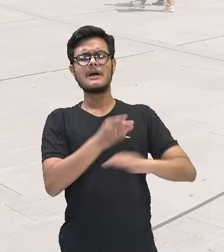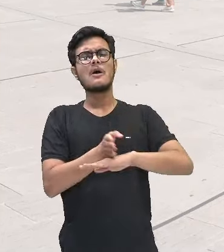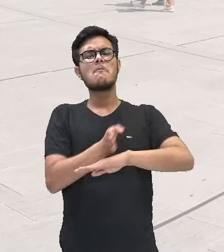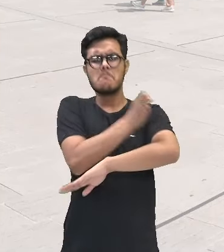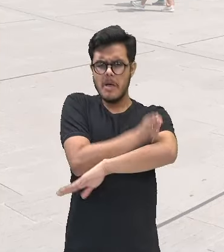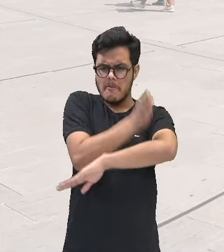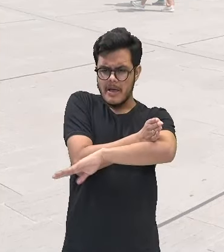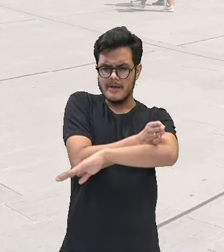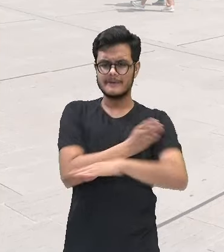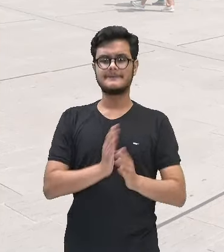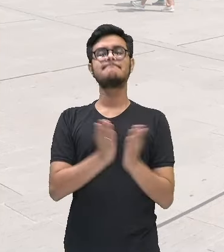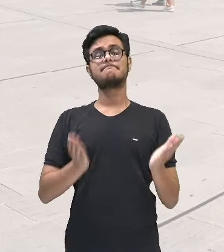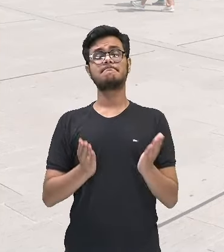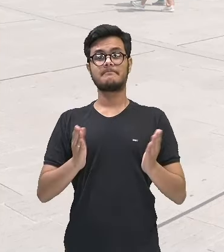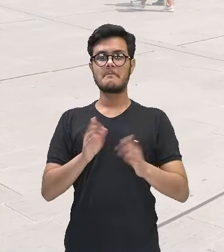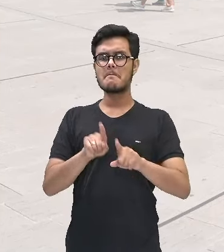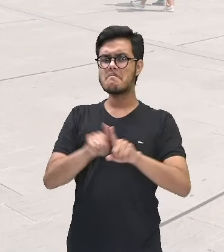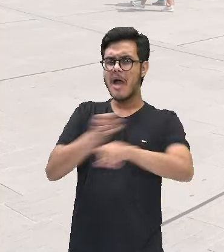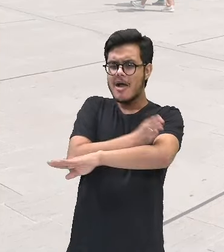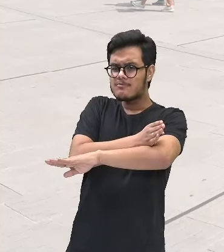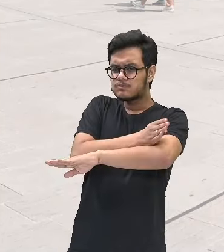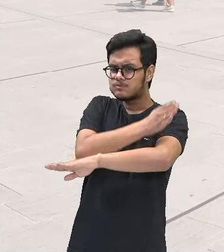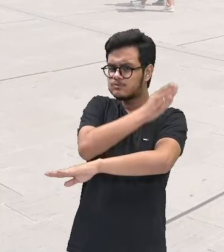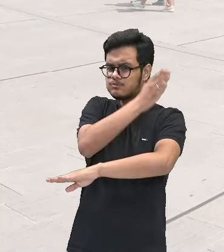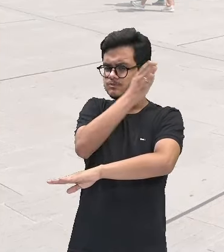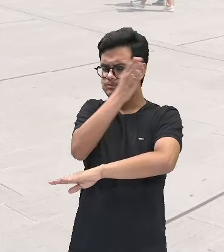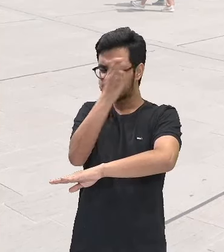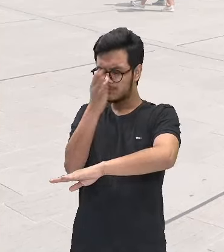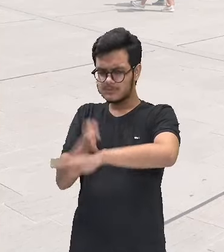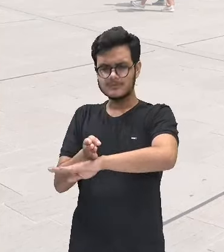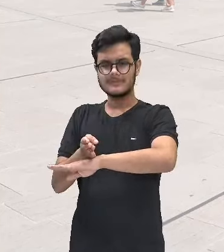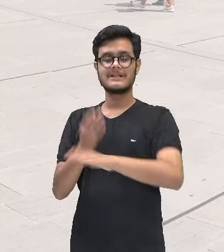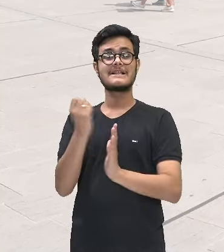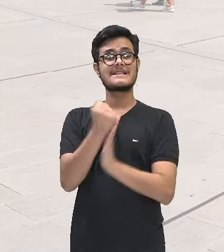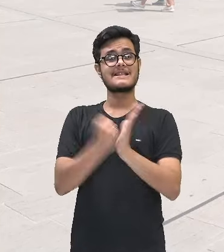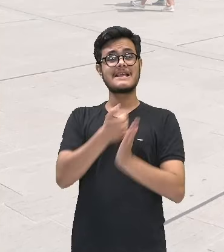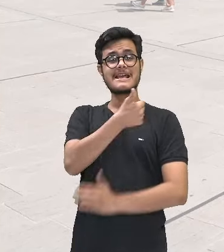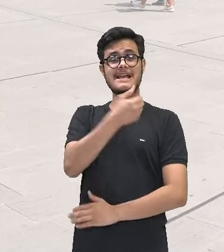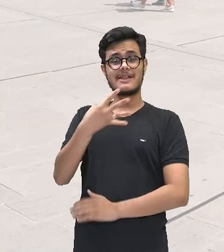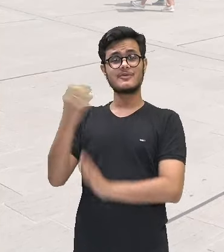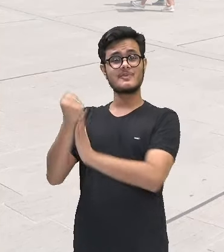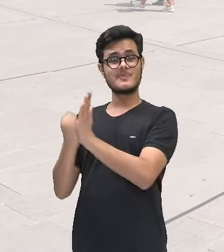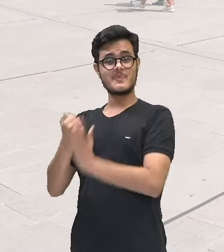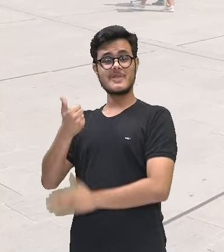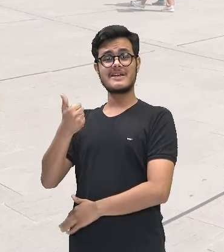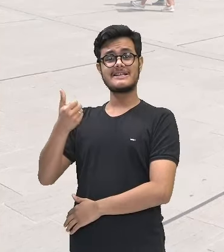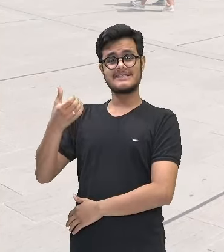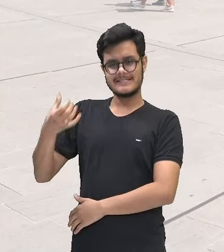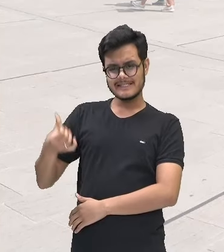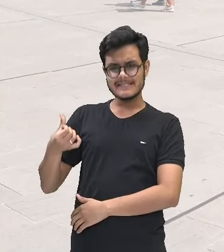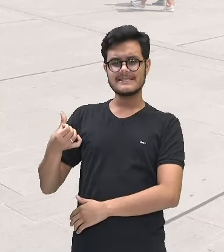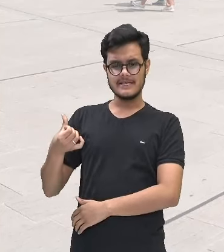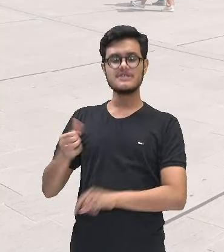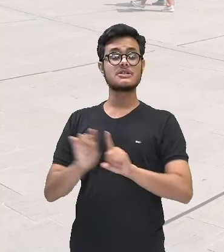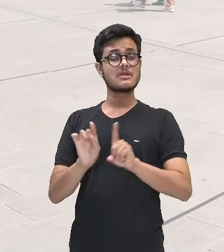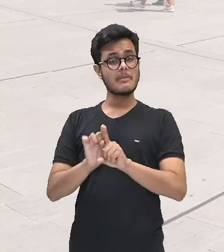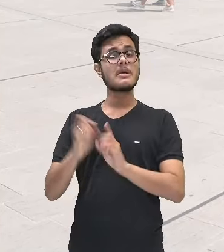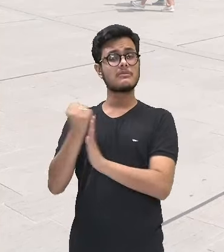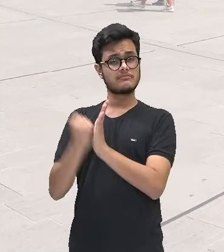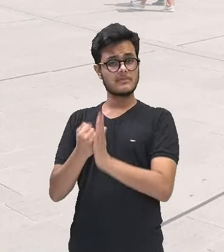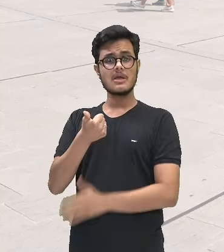medieval. O período do Renascimento data do século XIV ao século XVI e XVII, Há aí